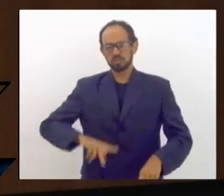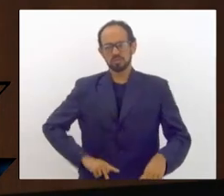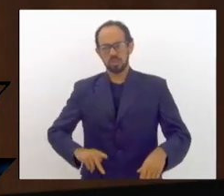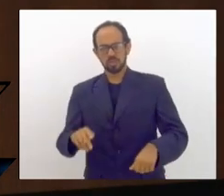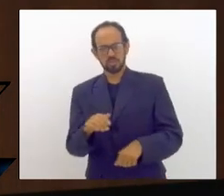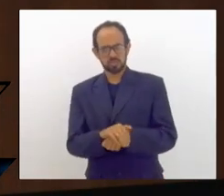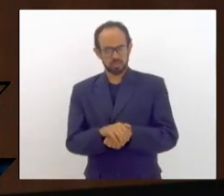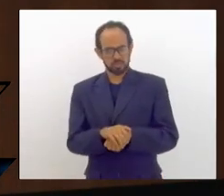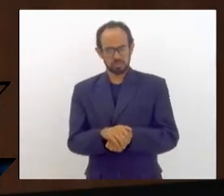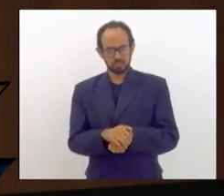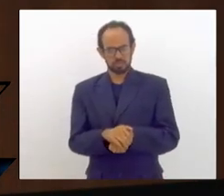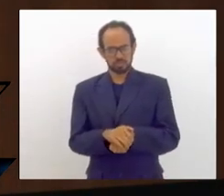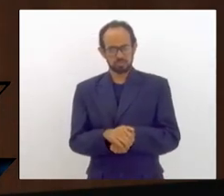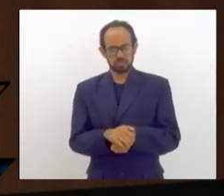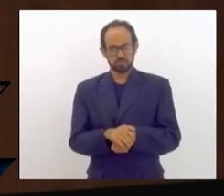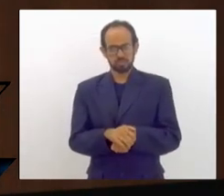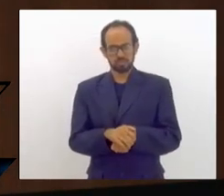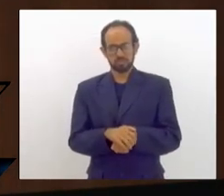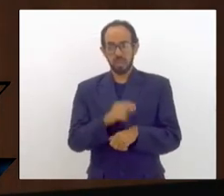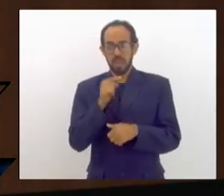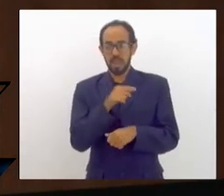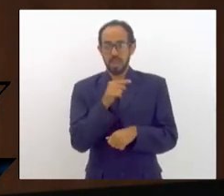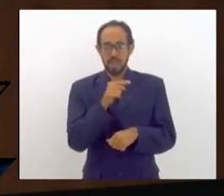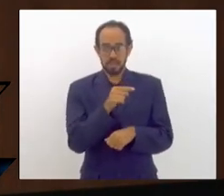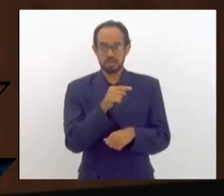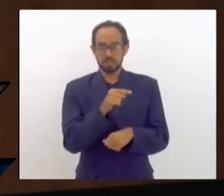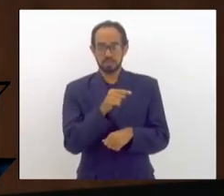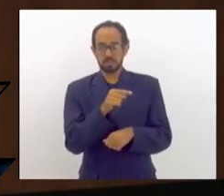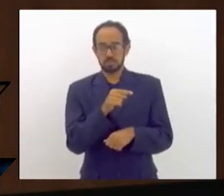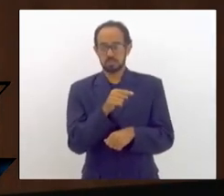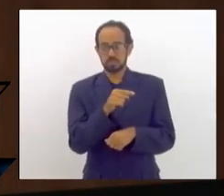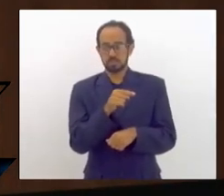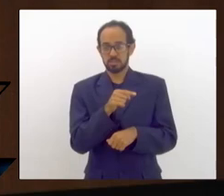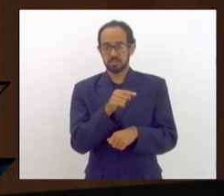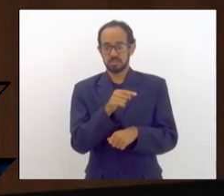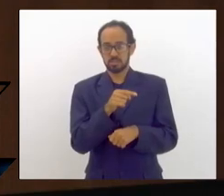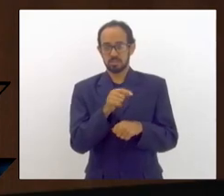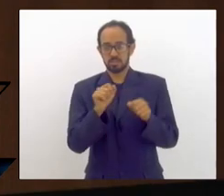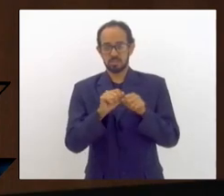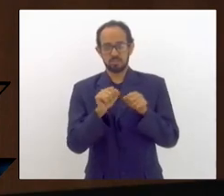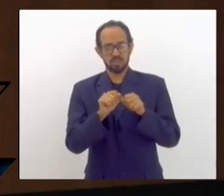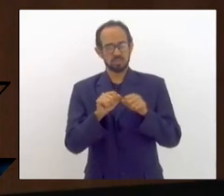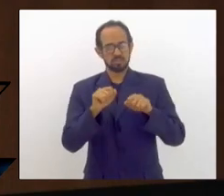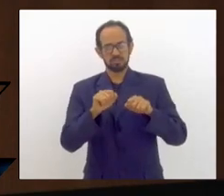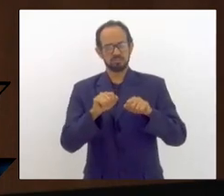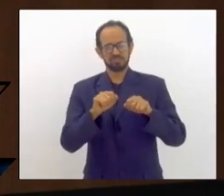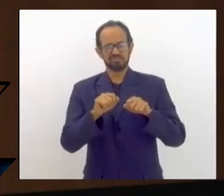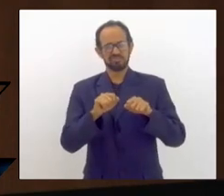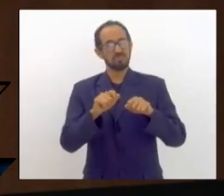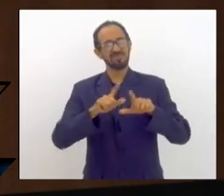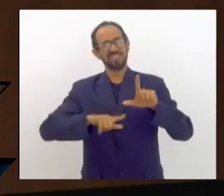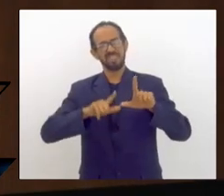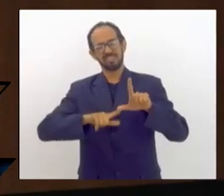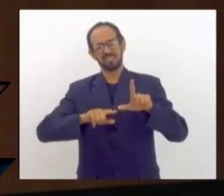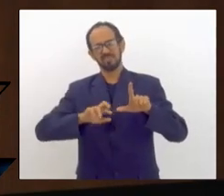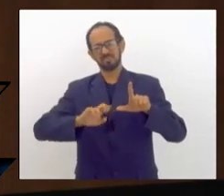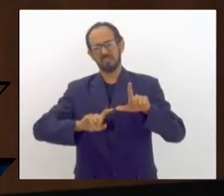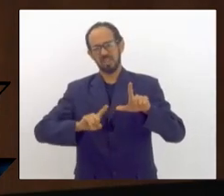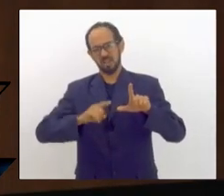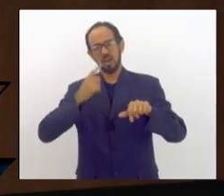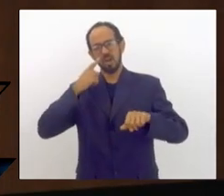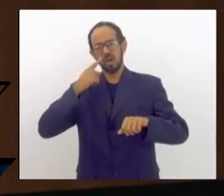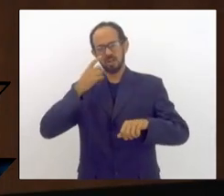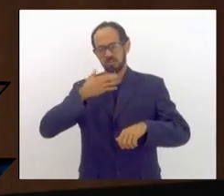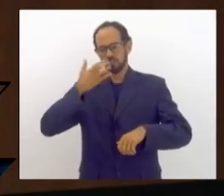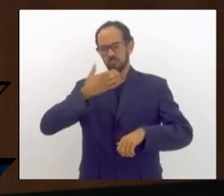algumas declarações. Esse cara fez uma... Para mim não é a letra. Né? Olha a música, o